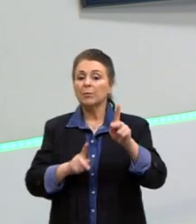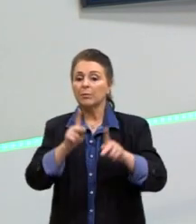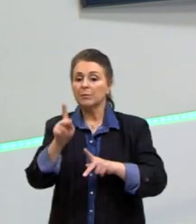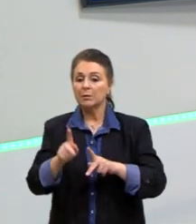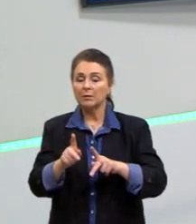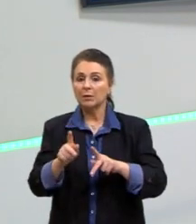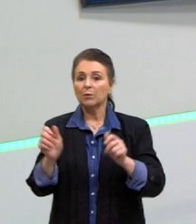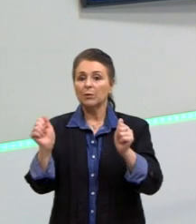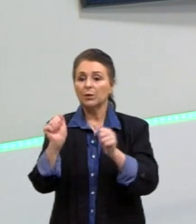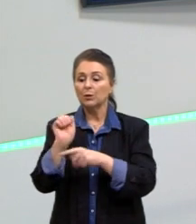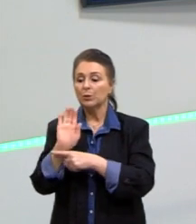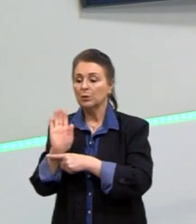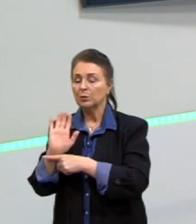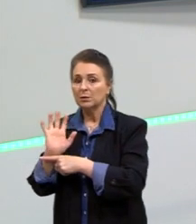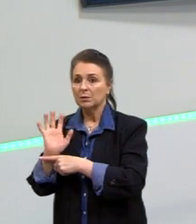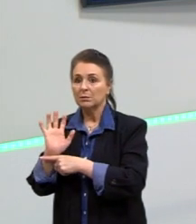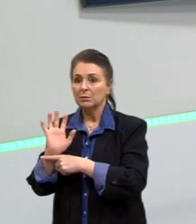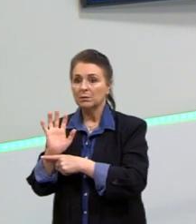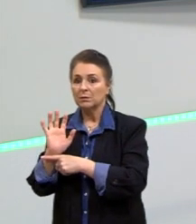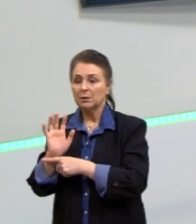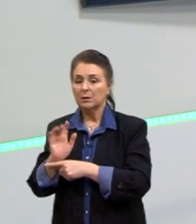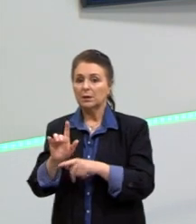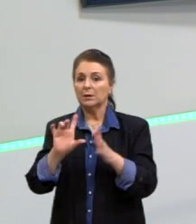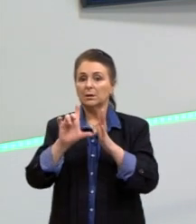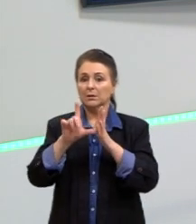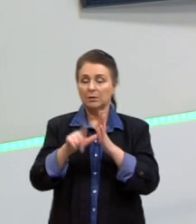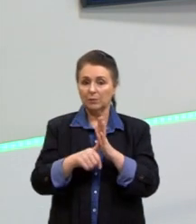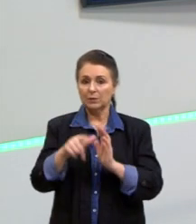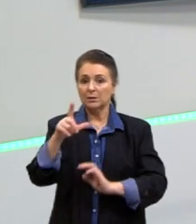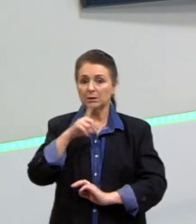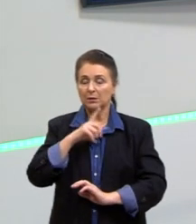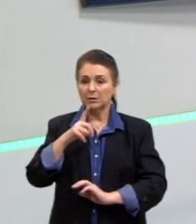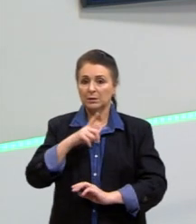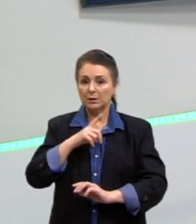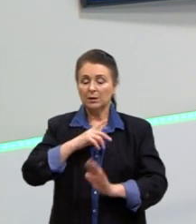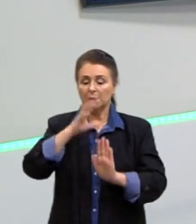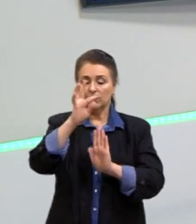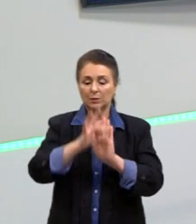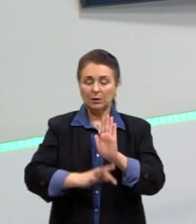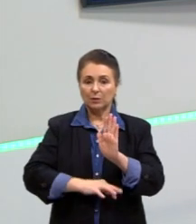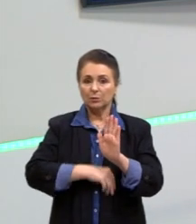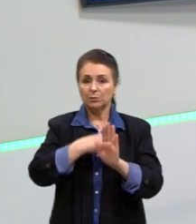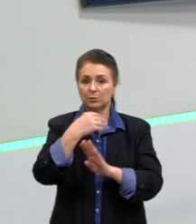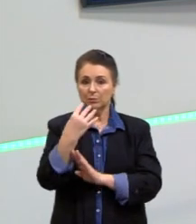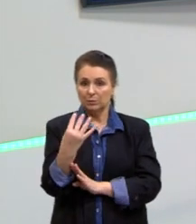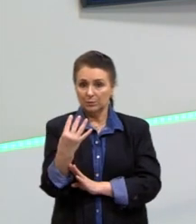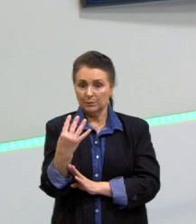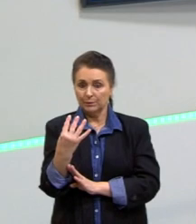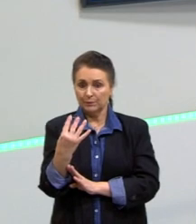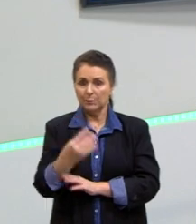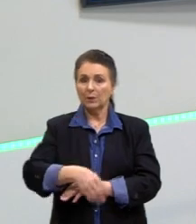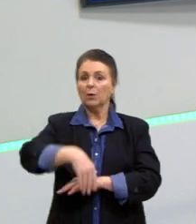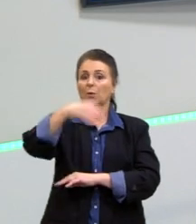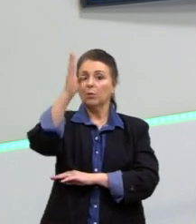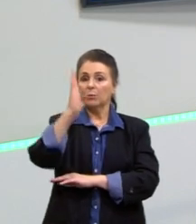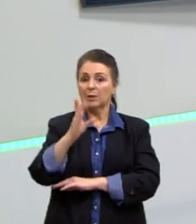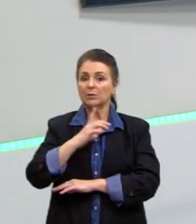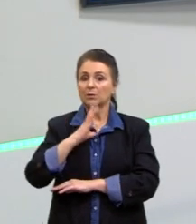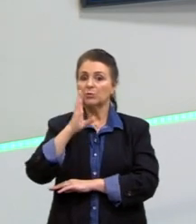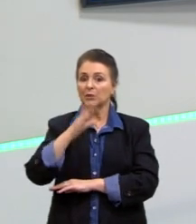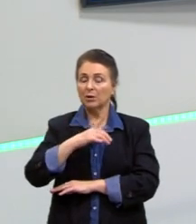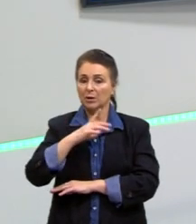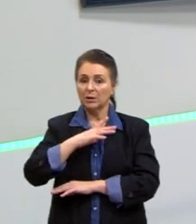cinema. E, por fim, a gente tem o nosso texto 4, né? O Brasil já teve um